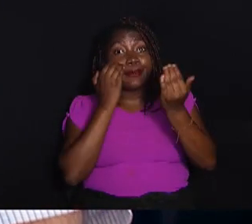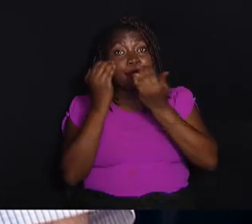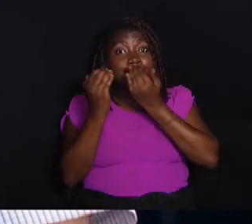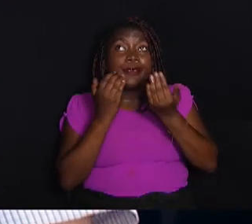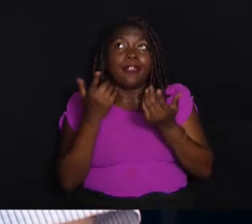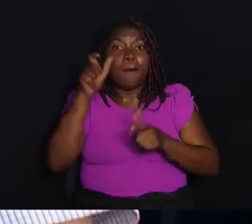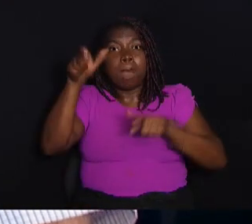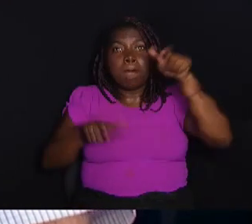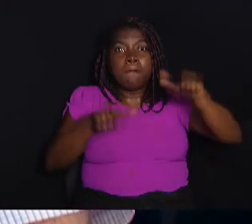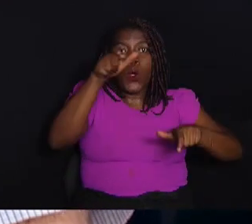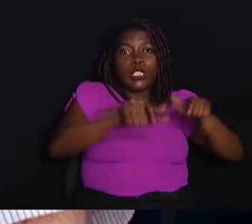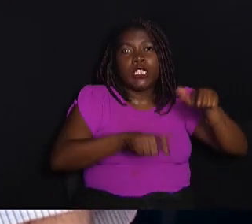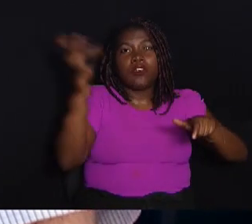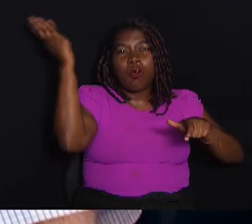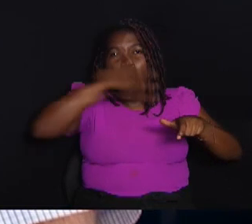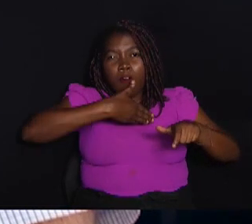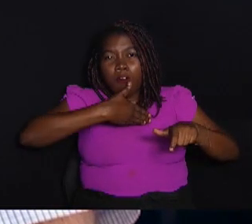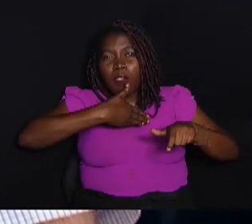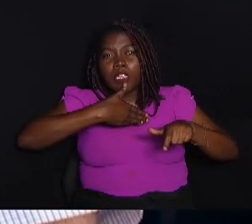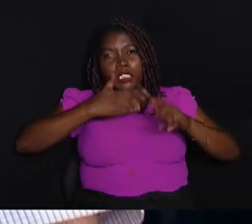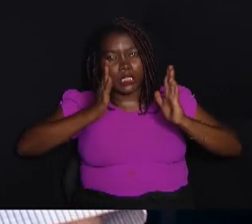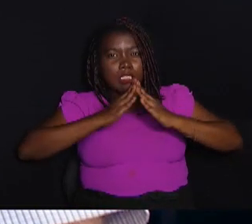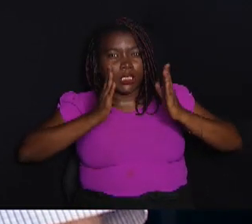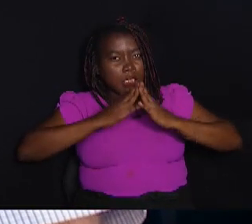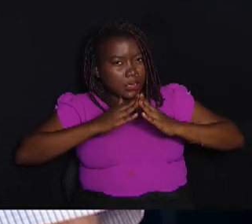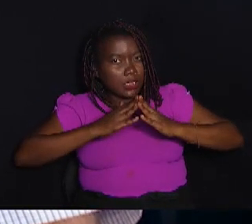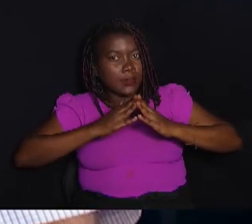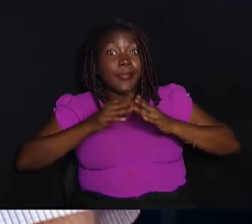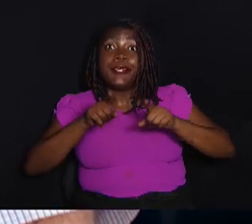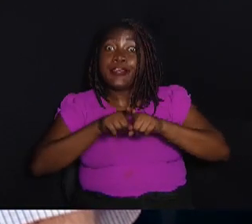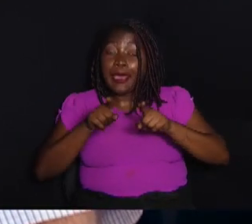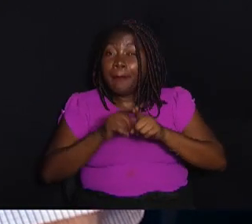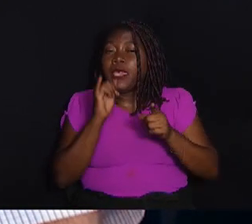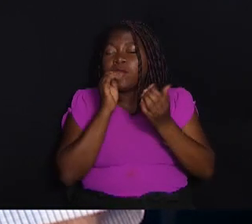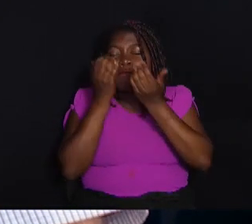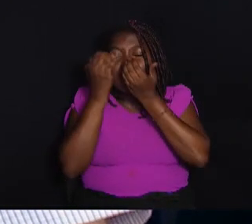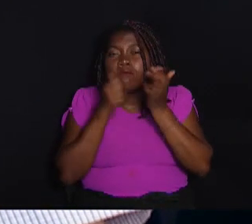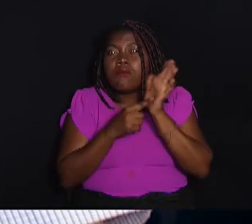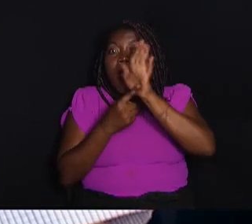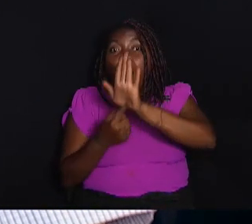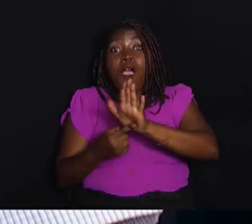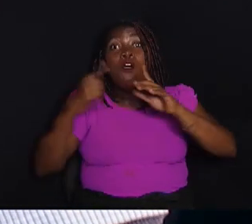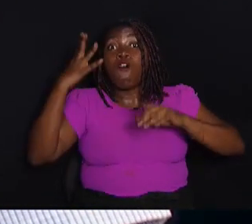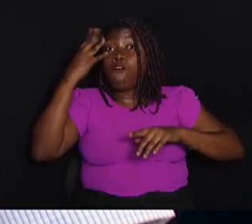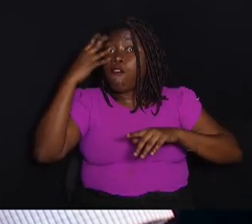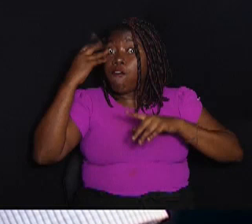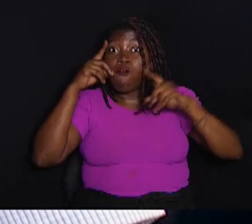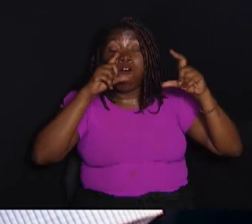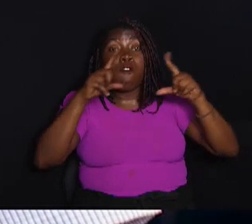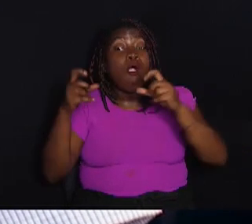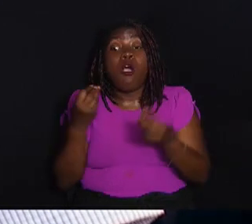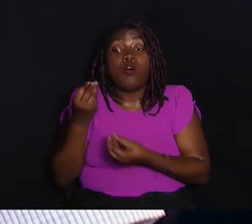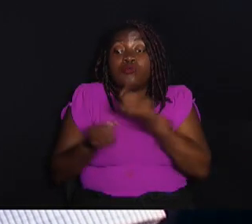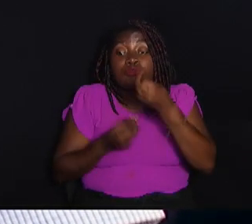modelos de comprovante de endereço também exemplifica as fotos de que forma tem